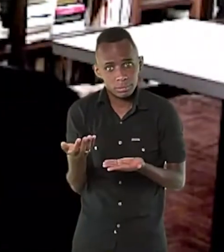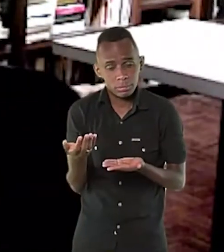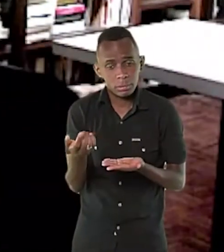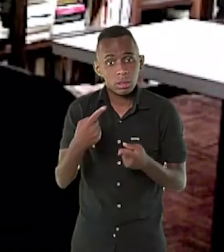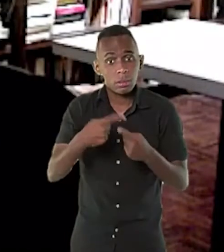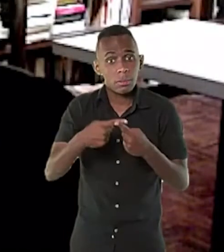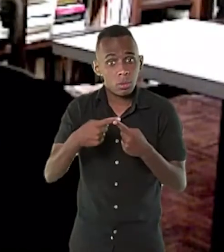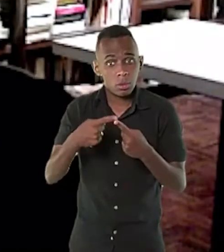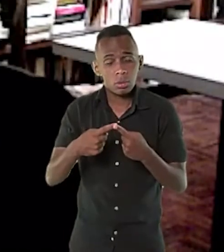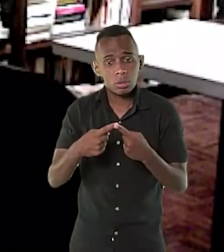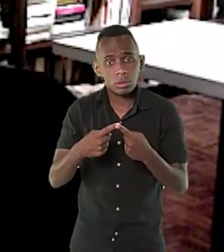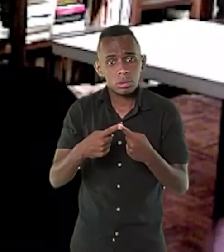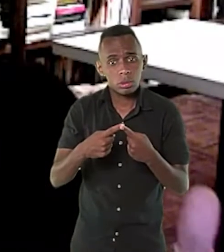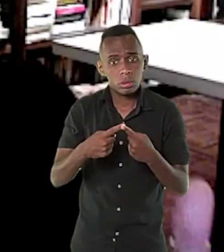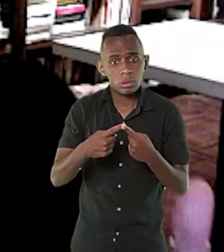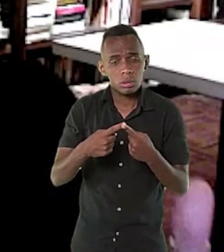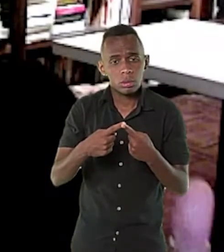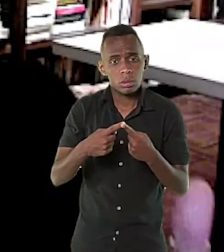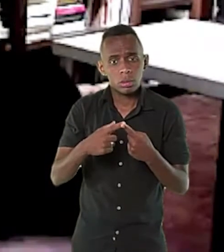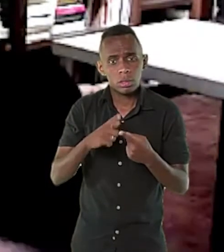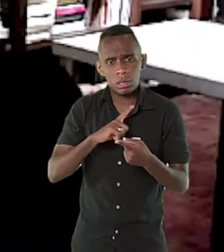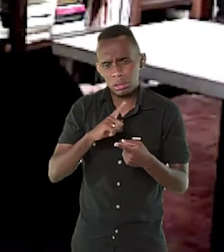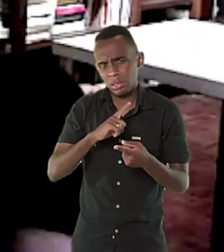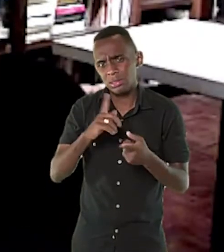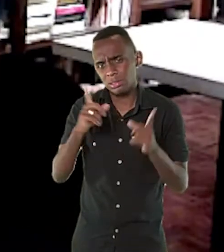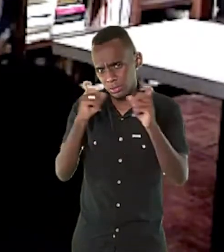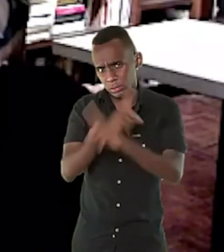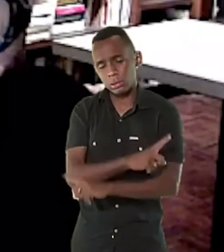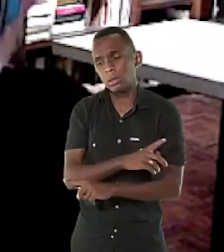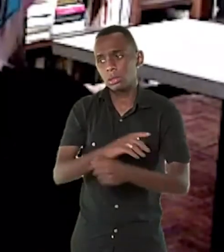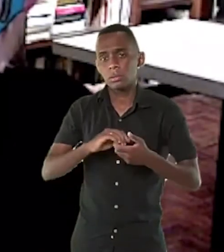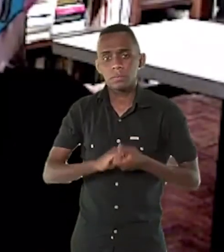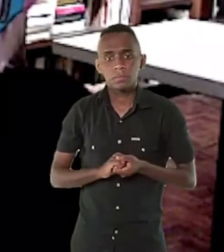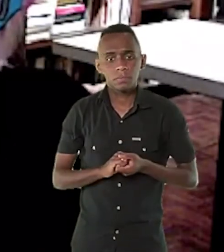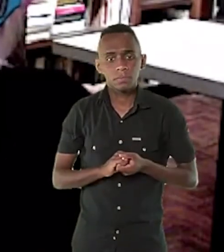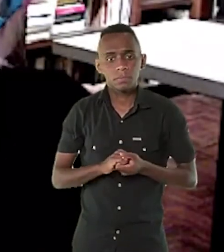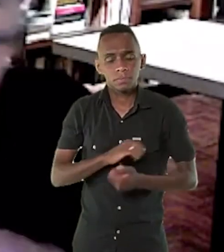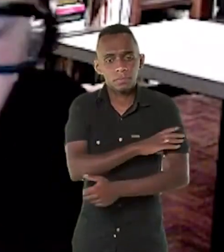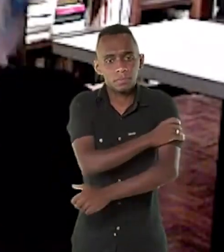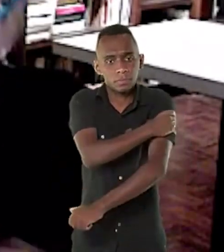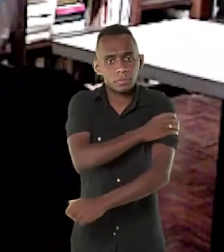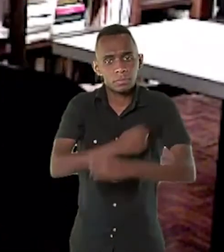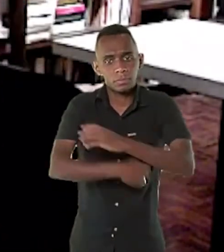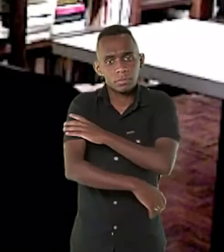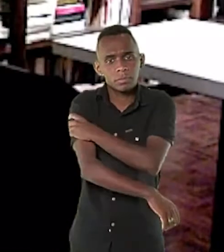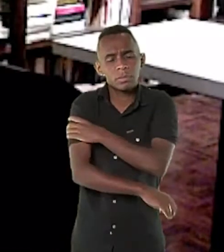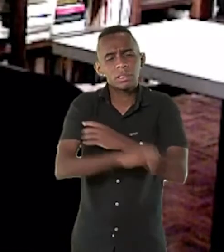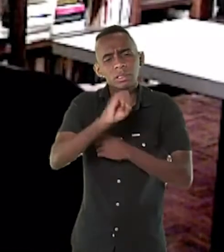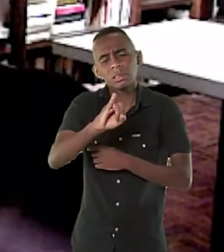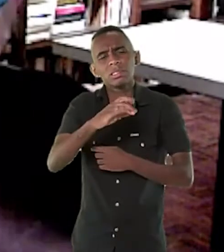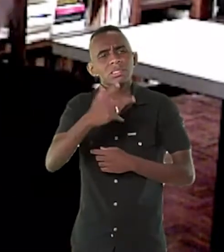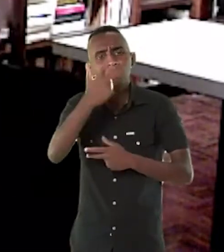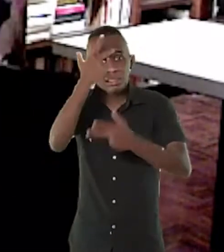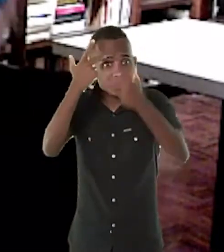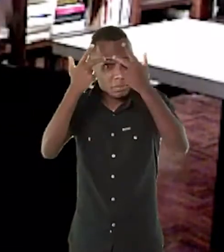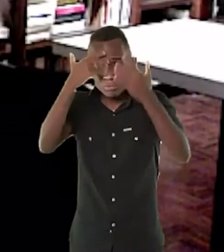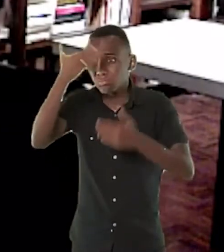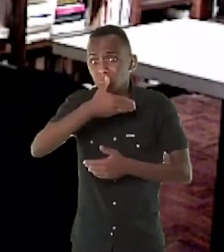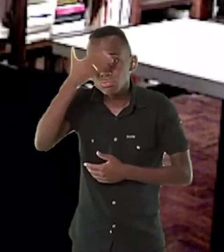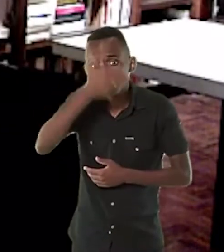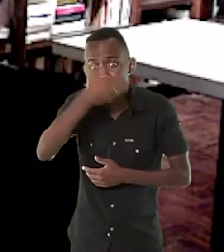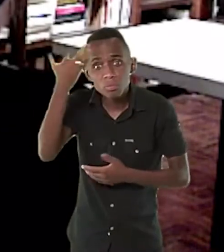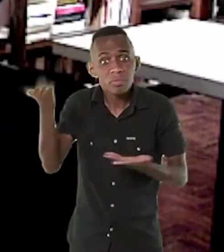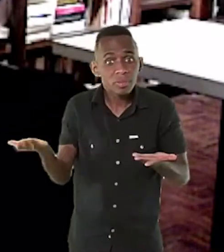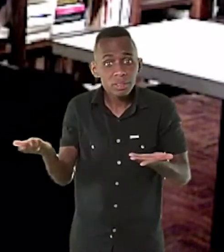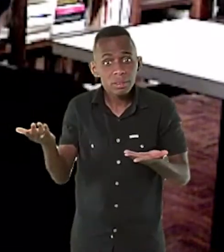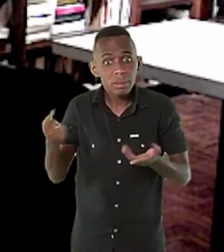brasileiras não têm Wi-Fi público. E se o sujeito se torna invisível, aquele que era